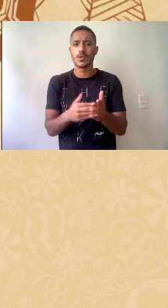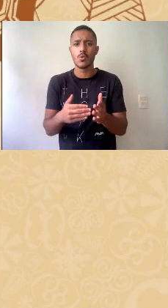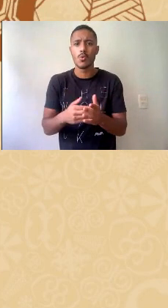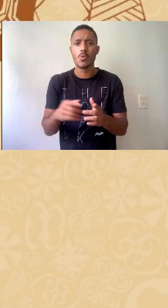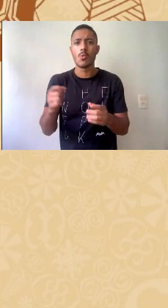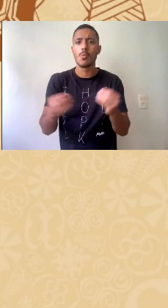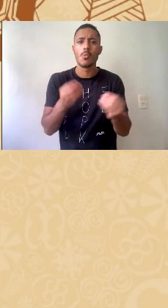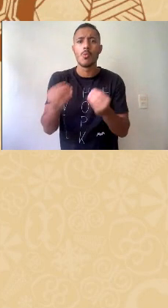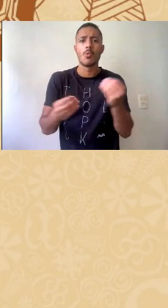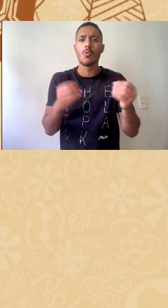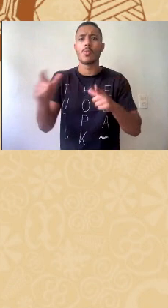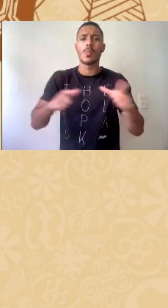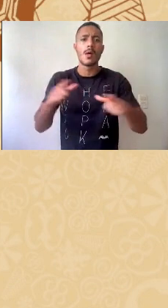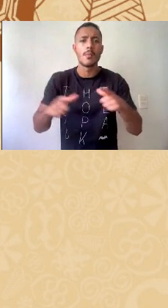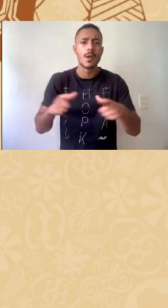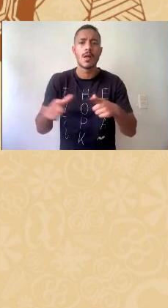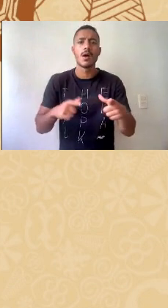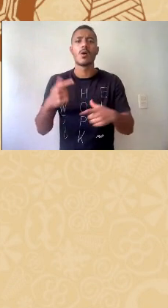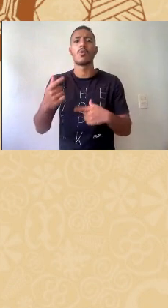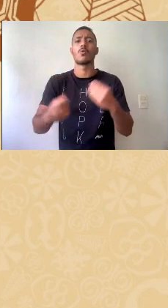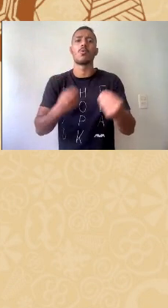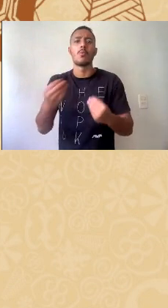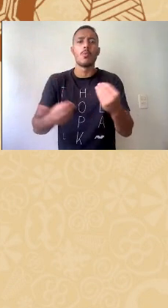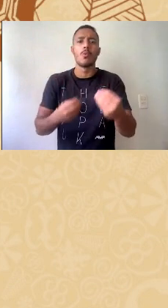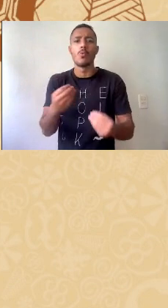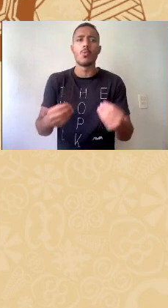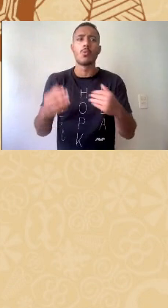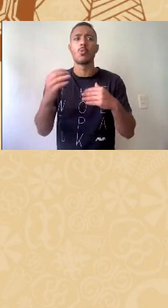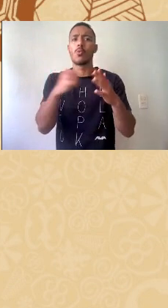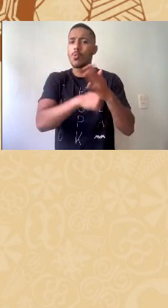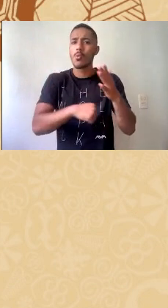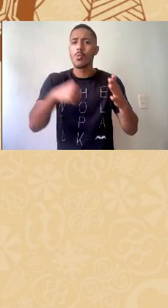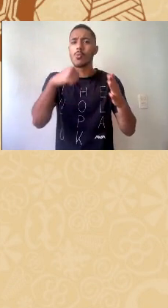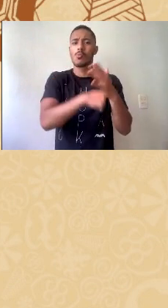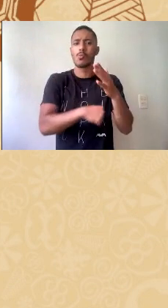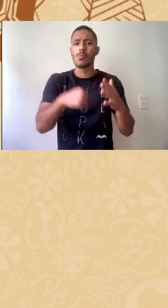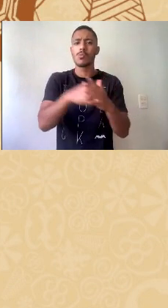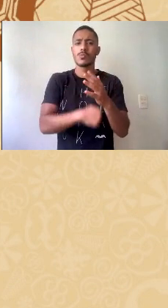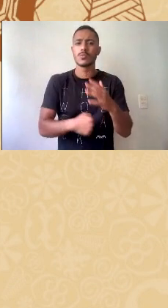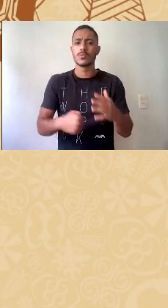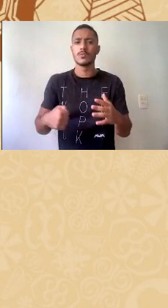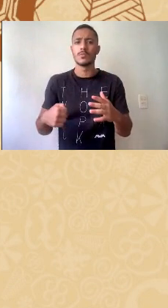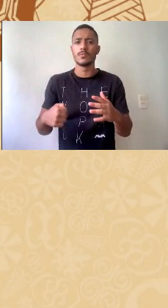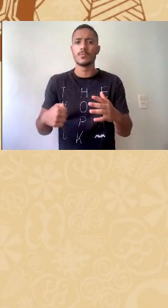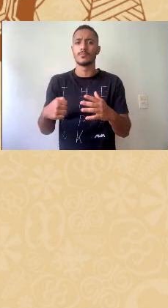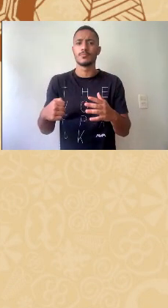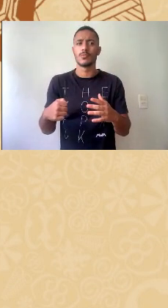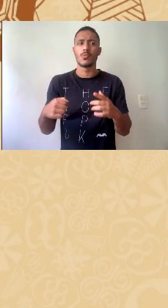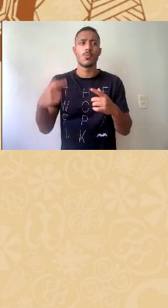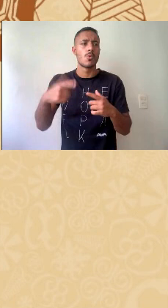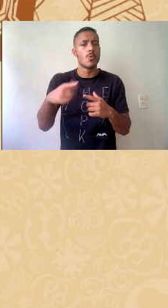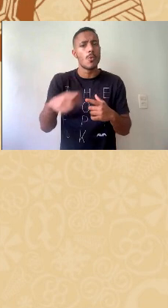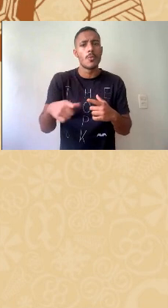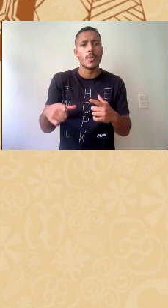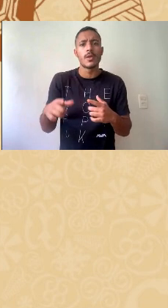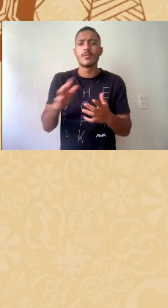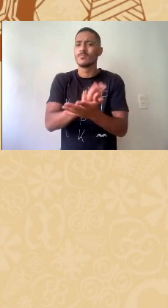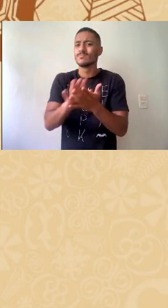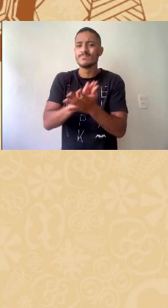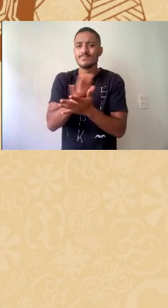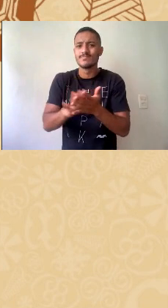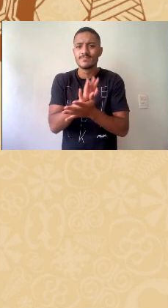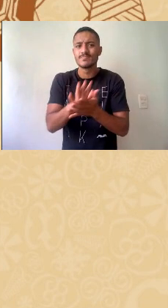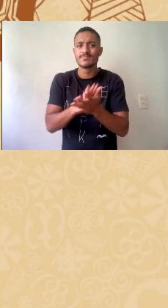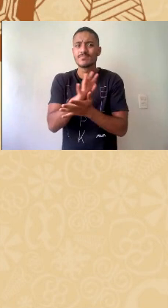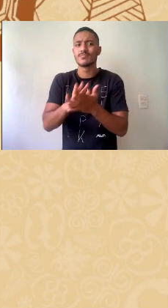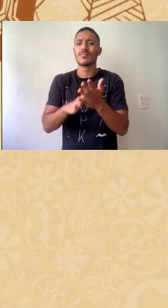lutar, como construir práticas antirracistas. E não tem nada dado em práticas antirracistas, né? As práticas,